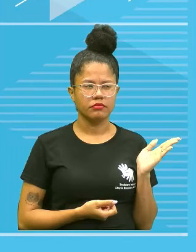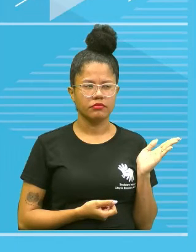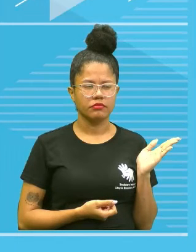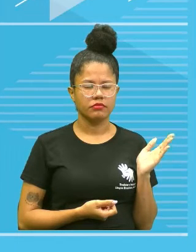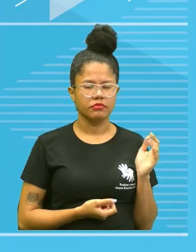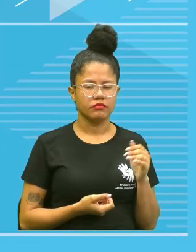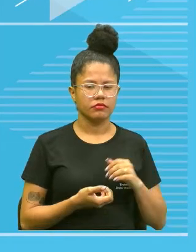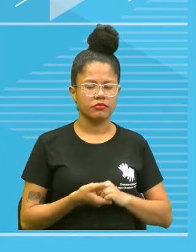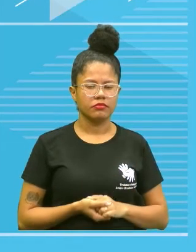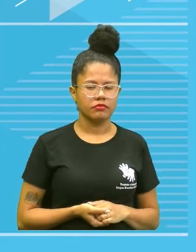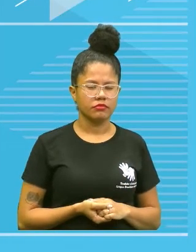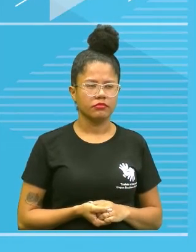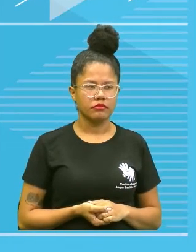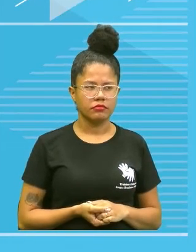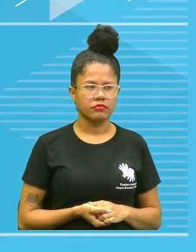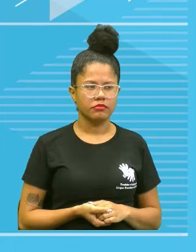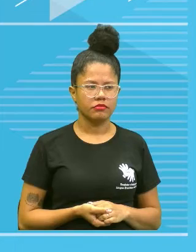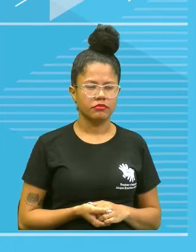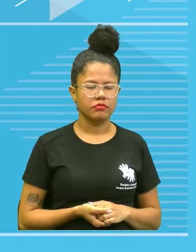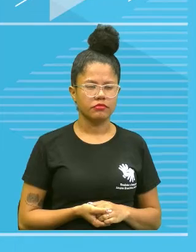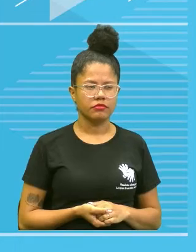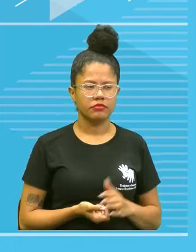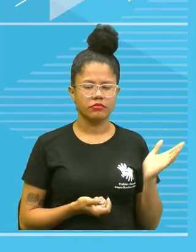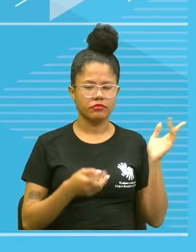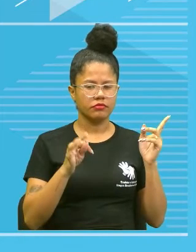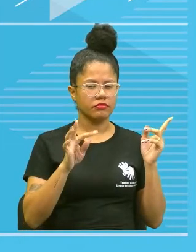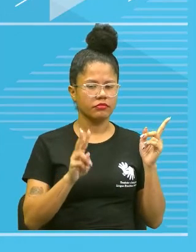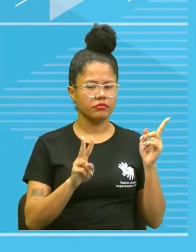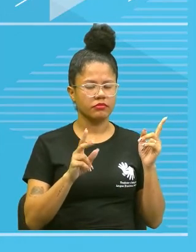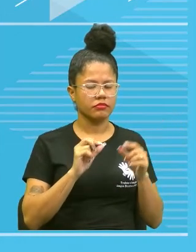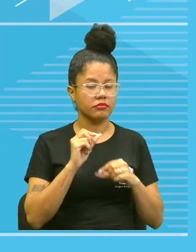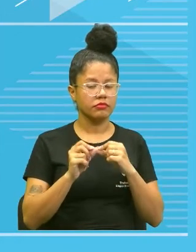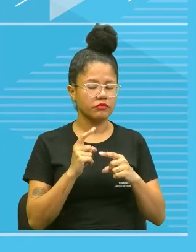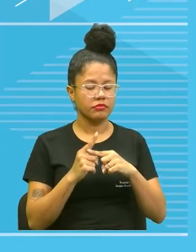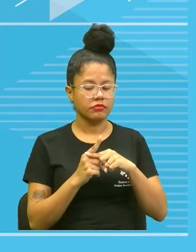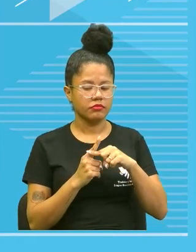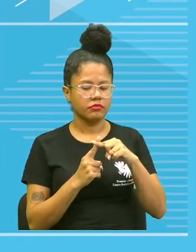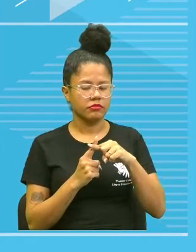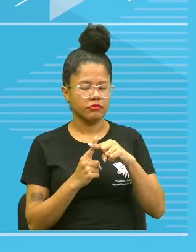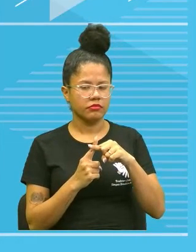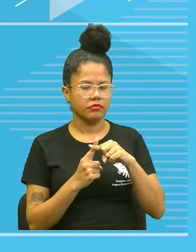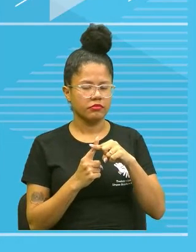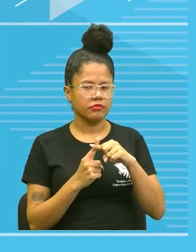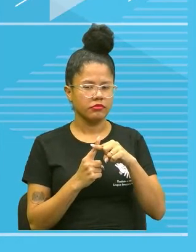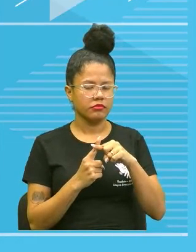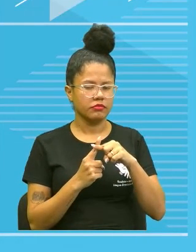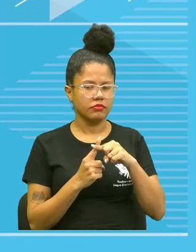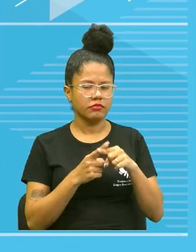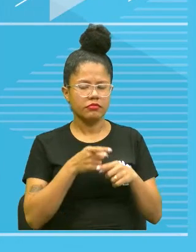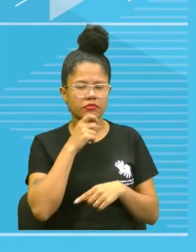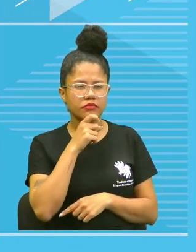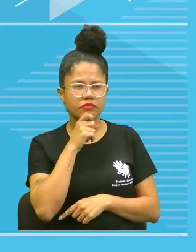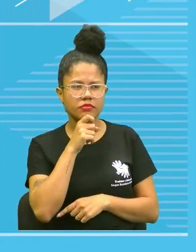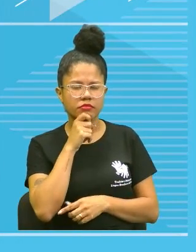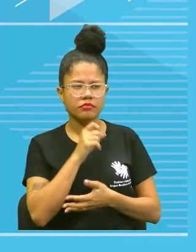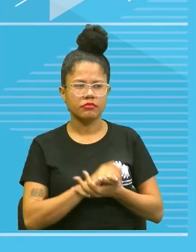T2 sobre T1, onde T2 é a minha temperatura fria